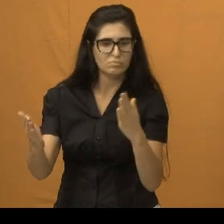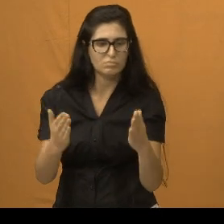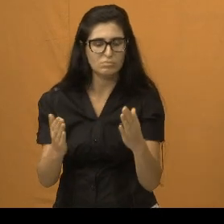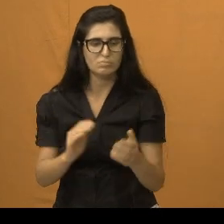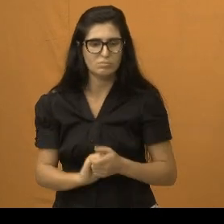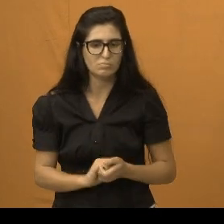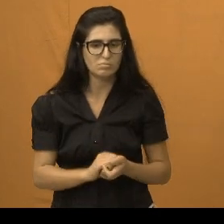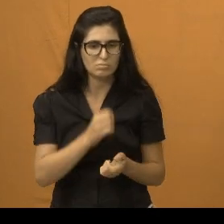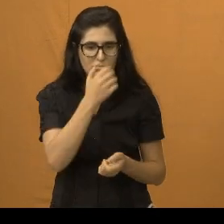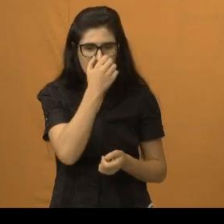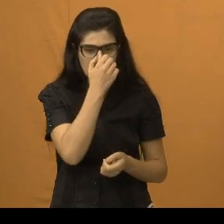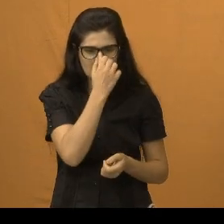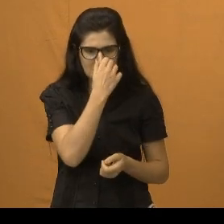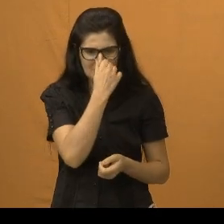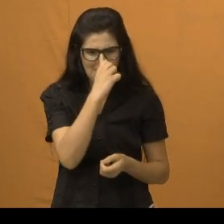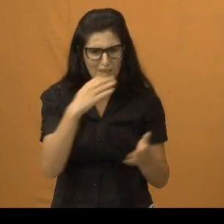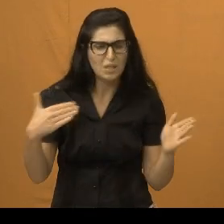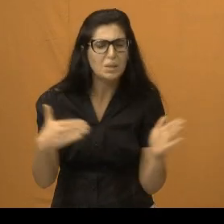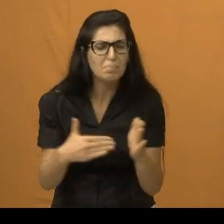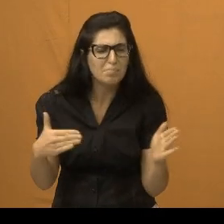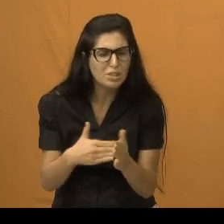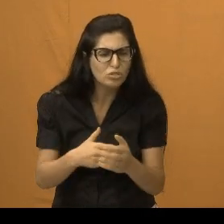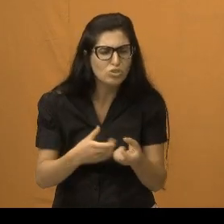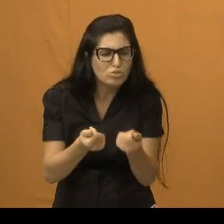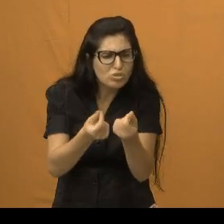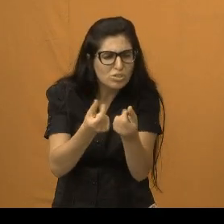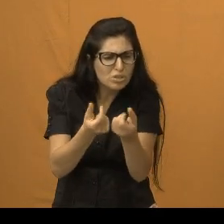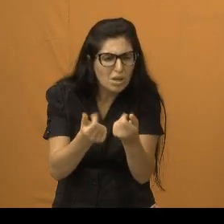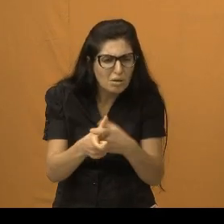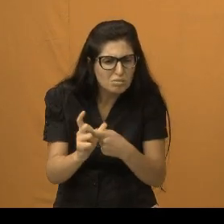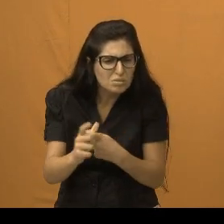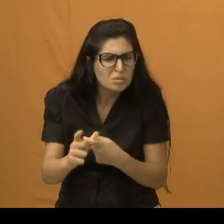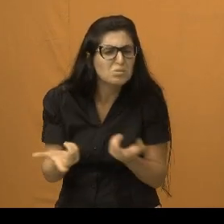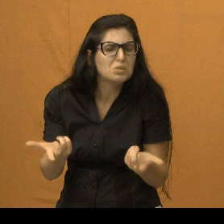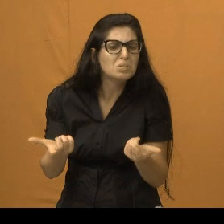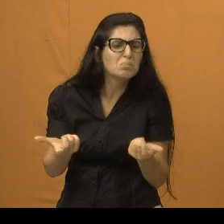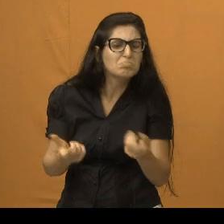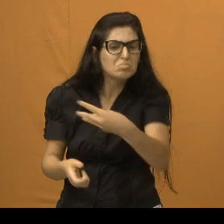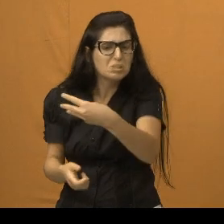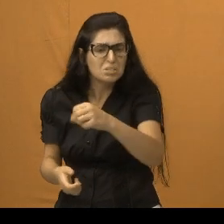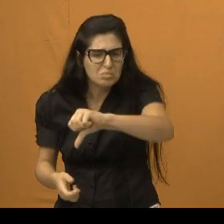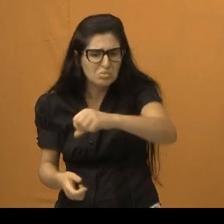O limite prudencial, a gente percebe que a gente poderia chegar ao montante de